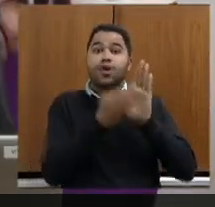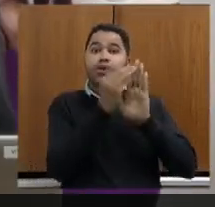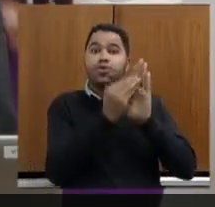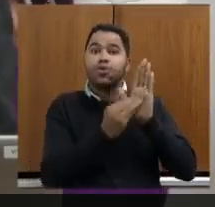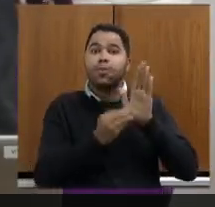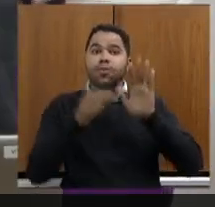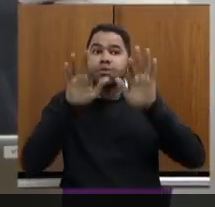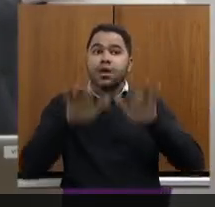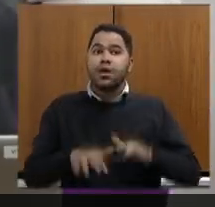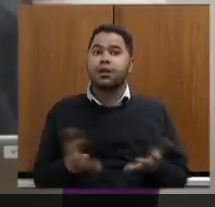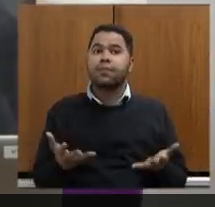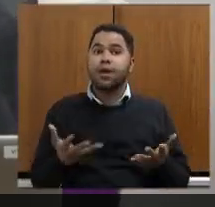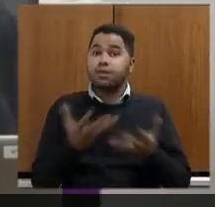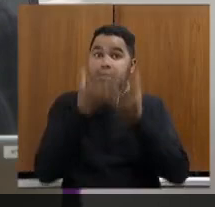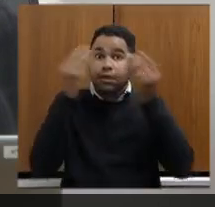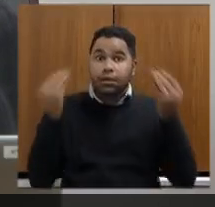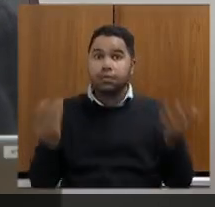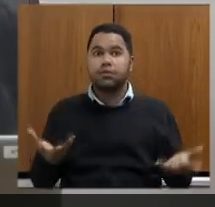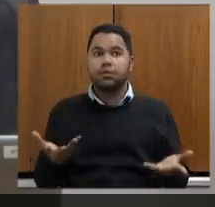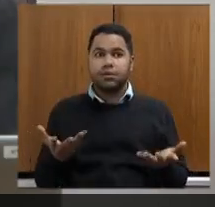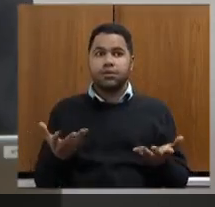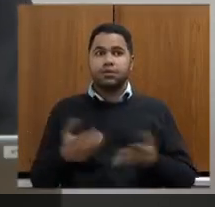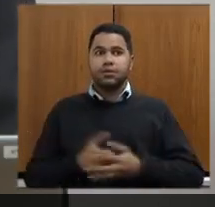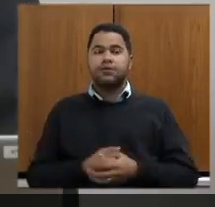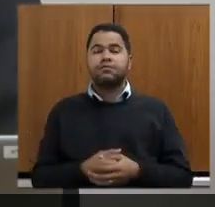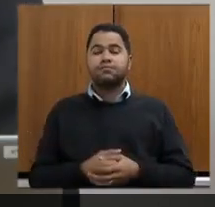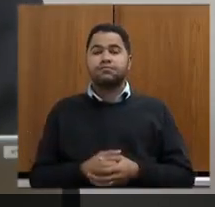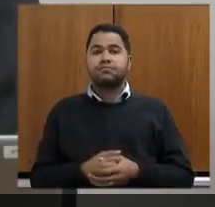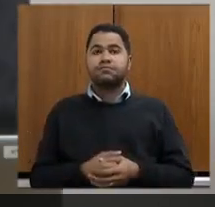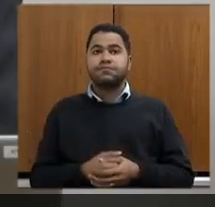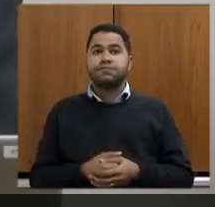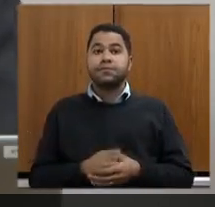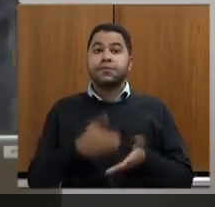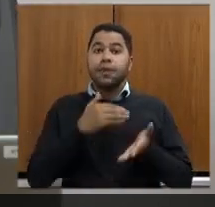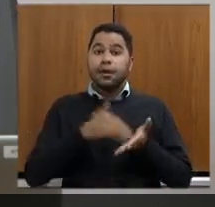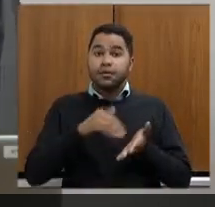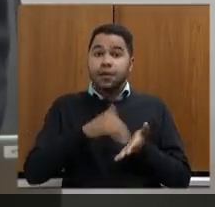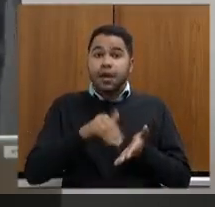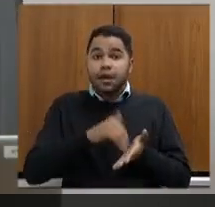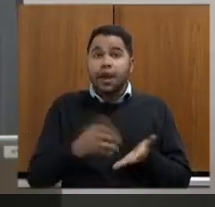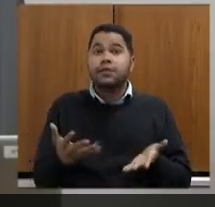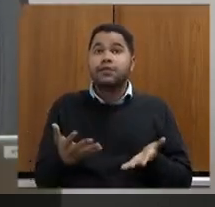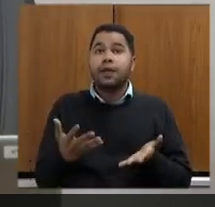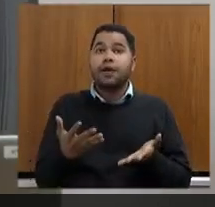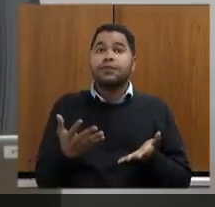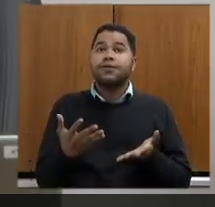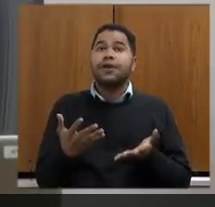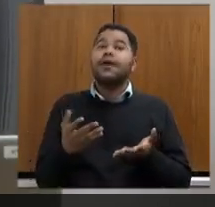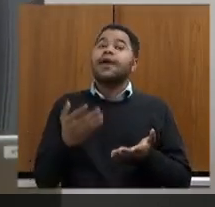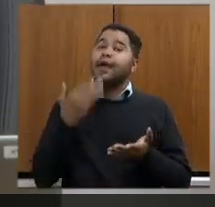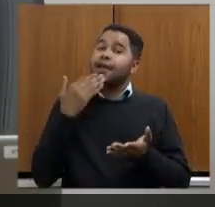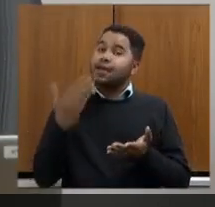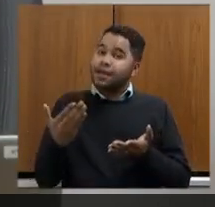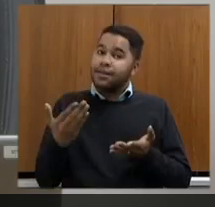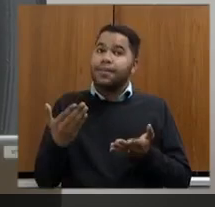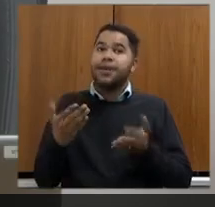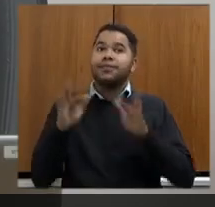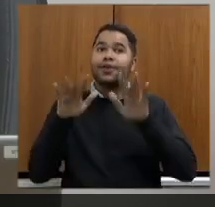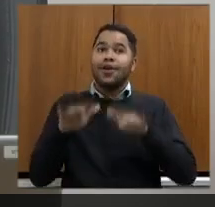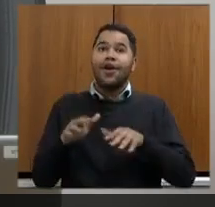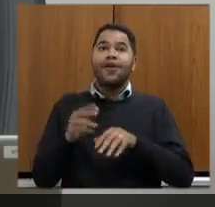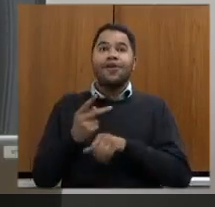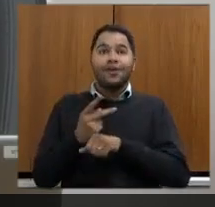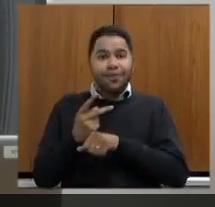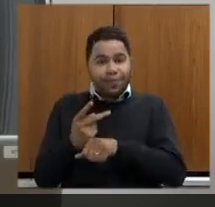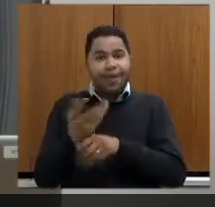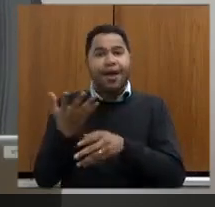não transformei em requerimento o secretário Luiz então aqui alimento verbal que você vai ser procurada